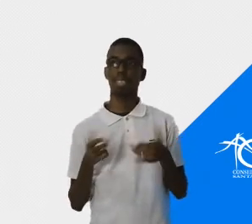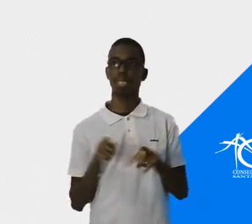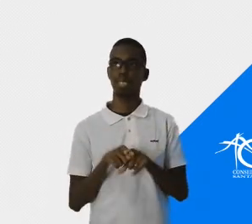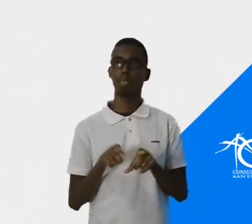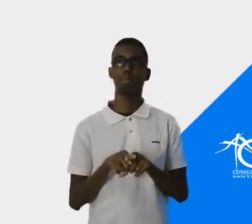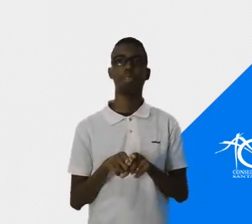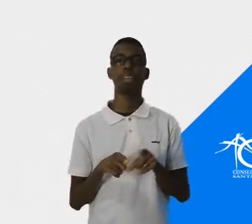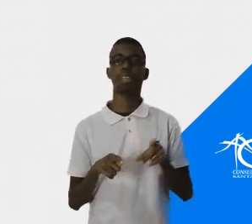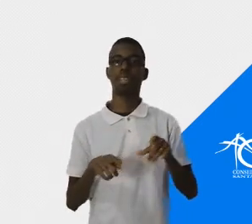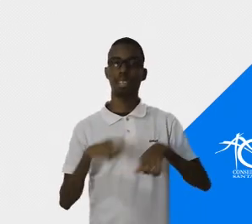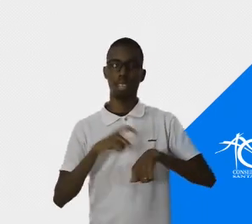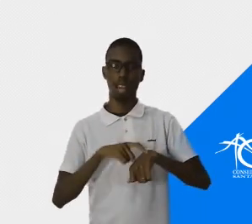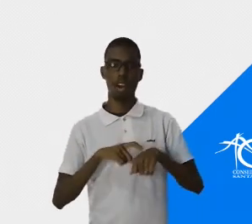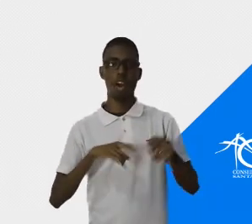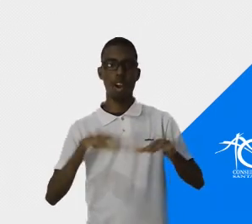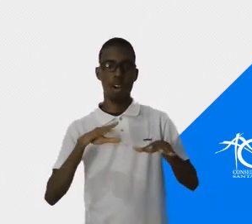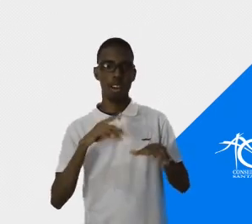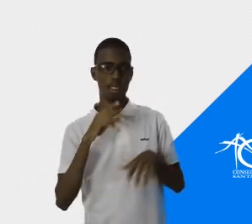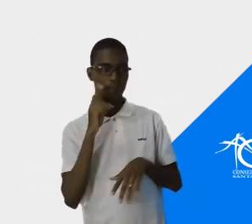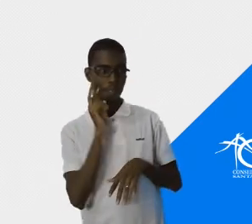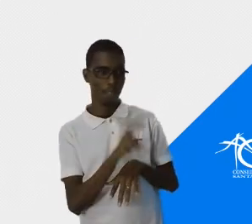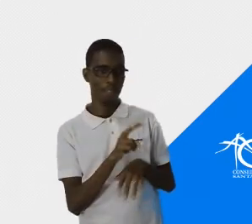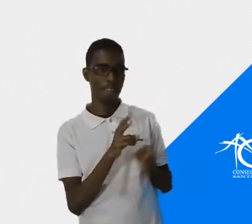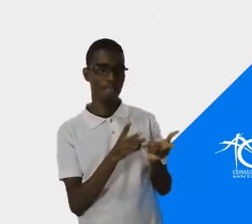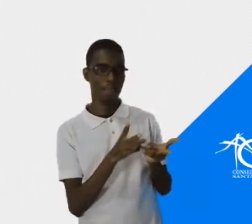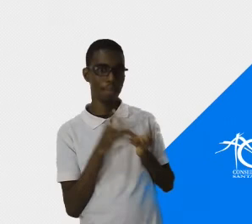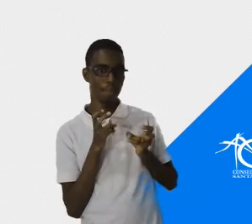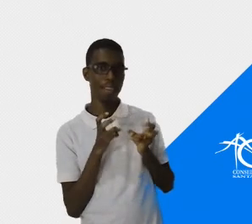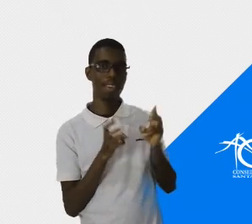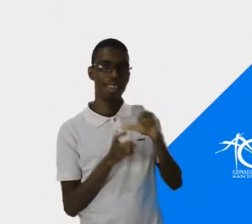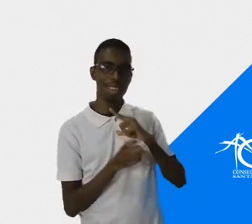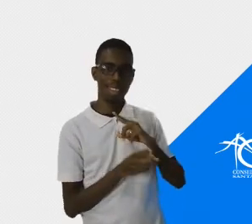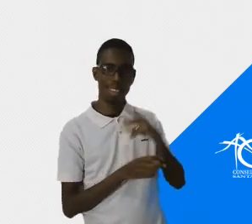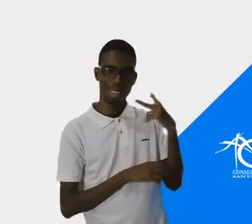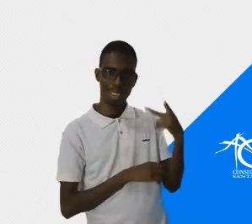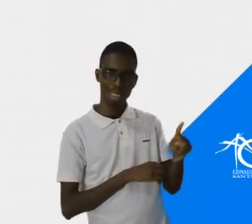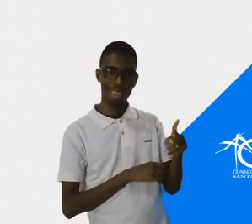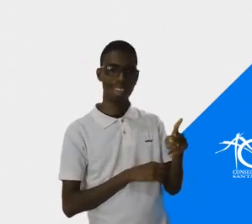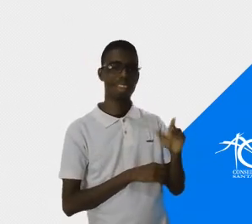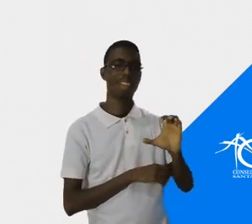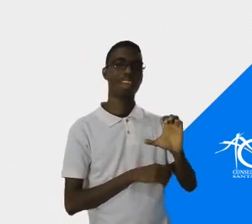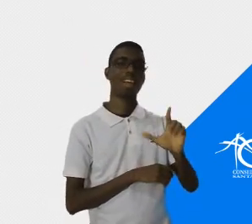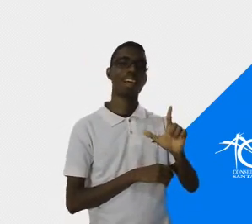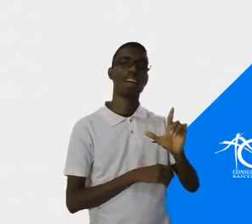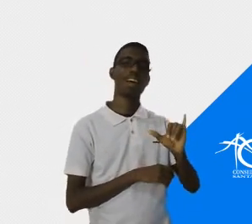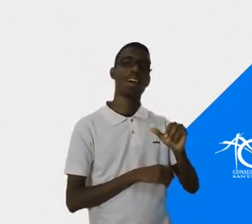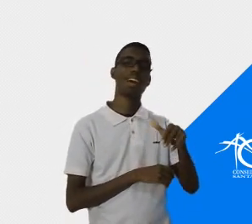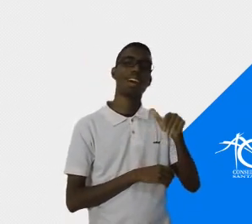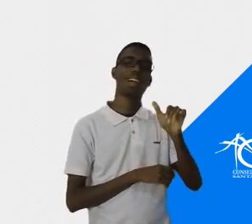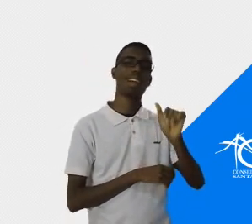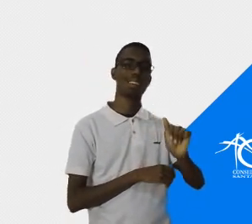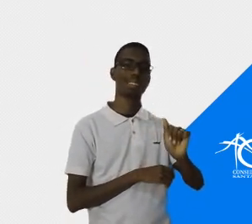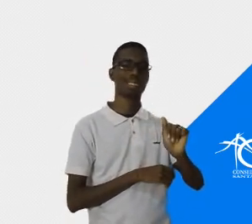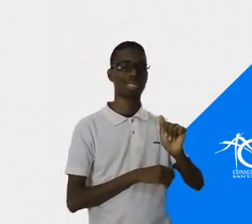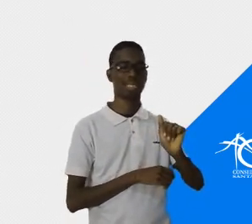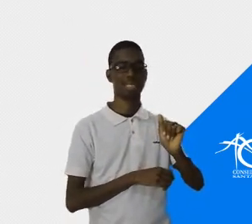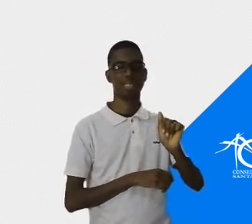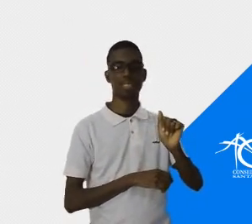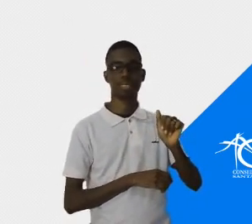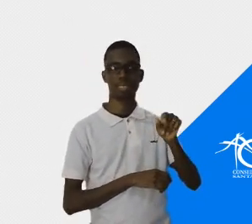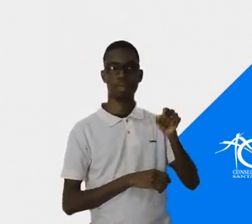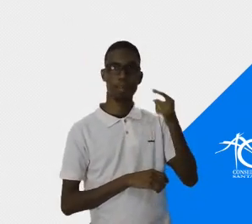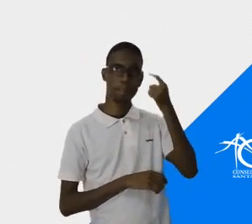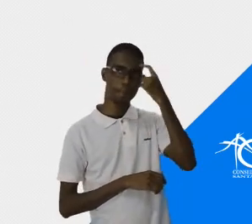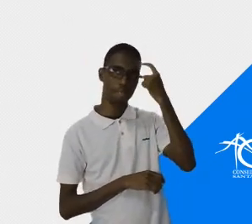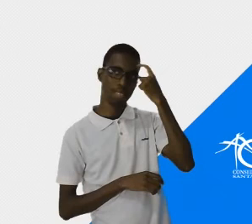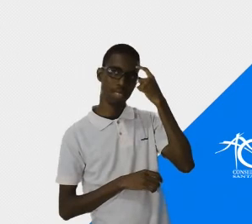chamamos isso de patologia dual, ou seja, quando você apresenta uma condição clínica, que é uma associação entre um evento